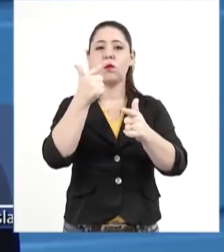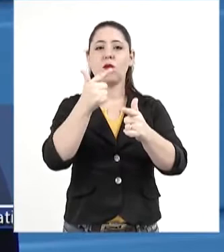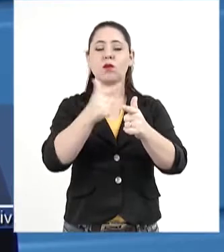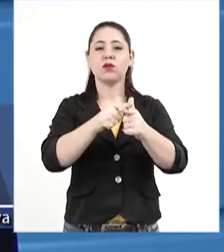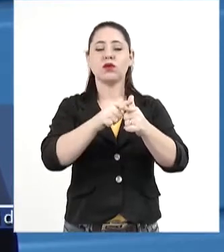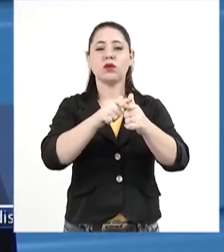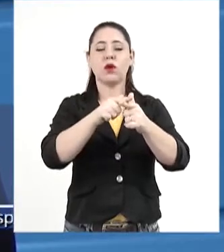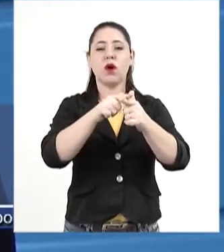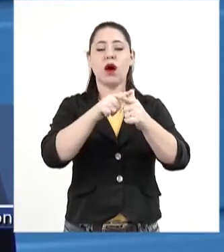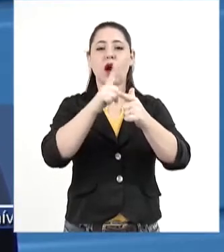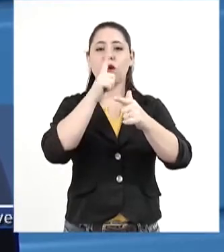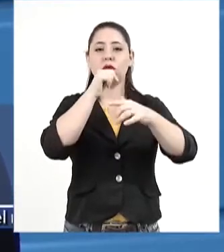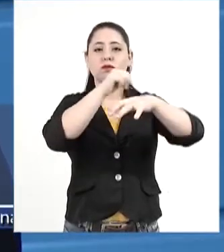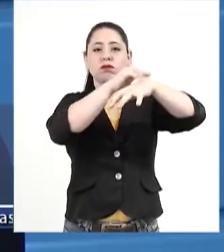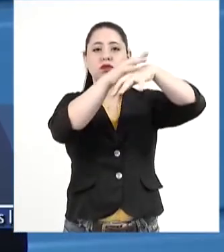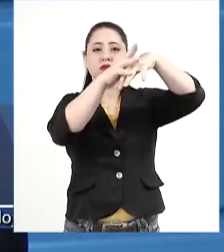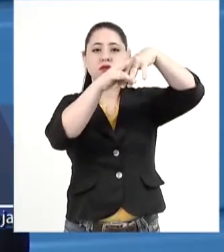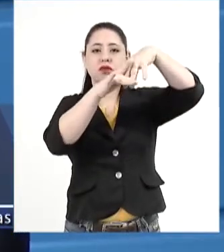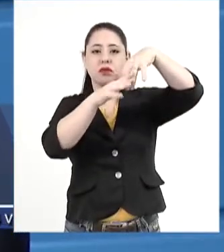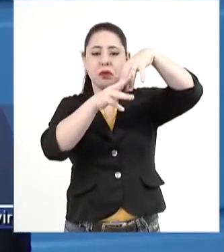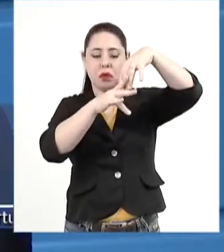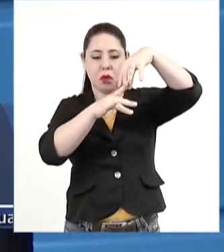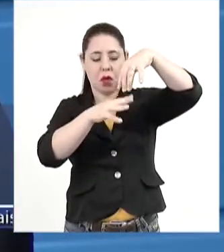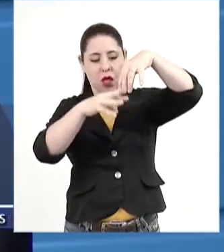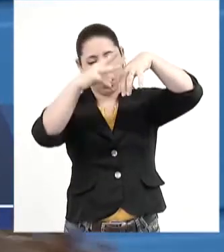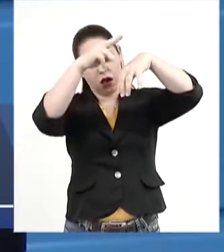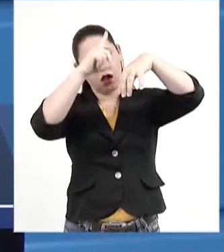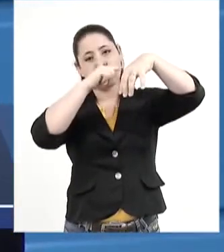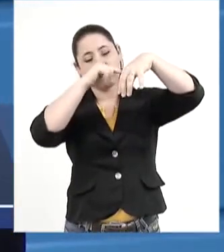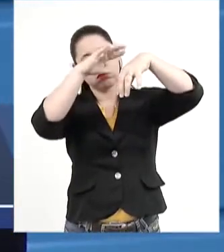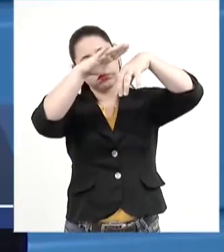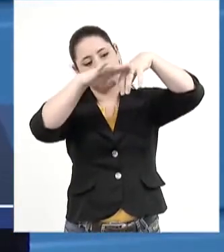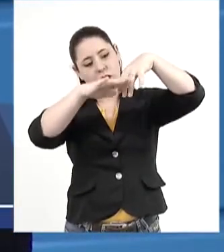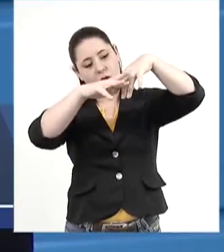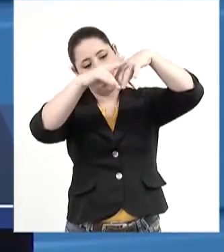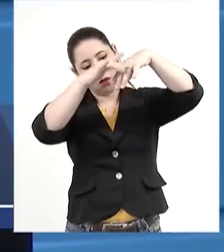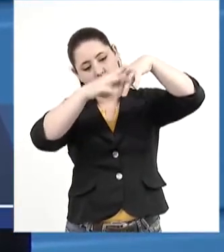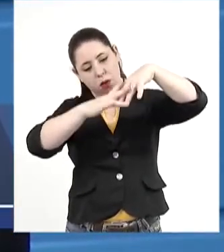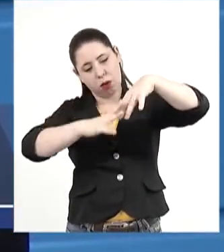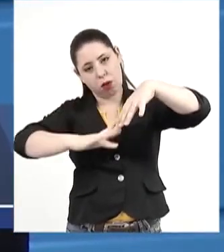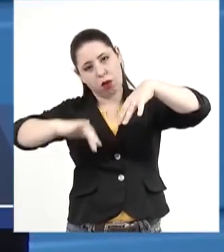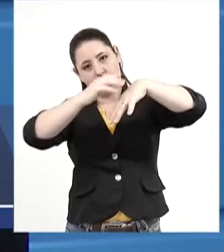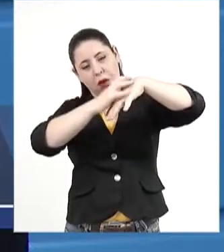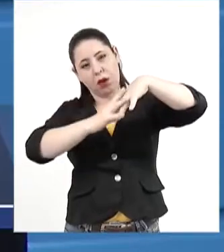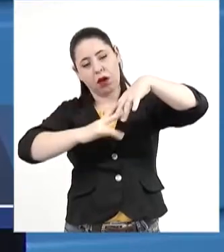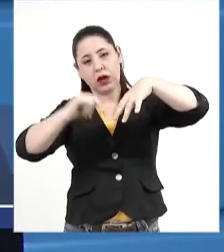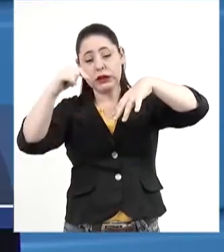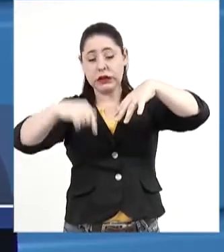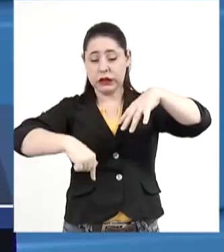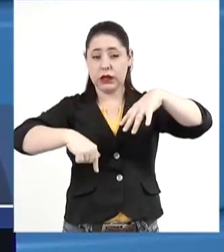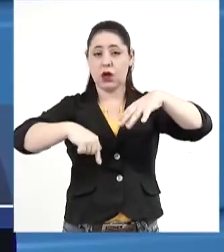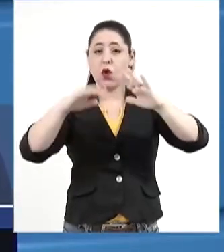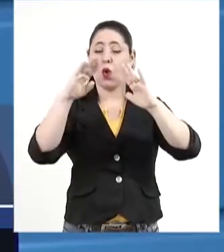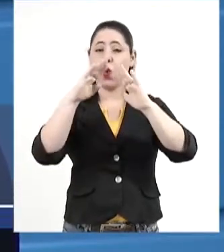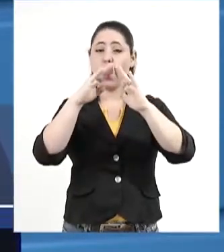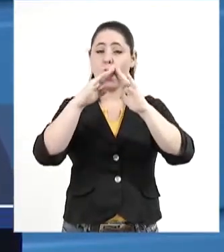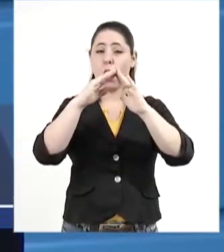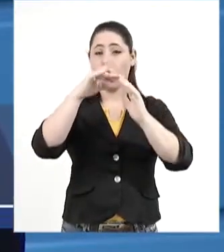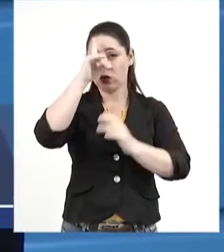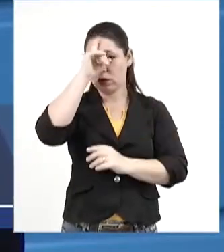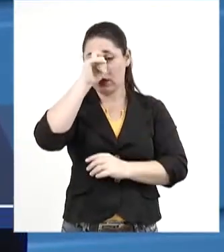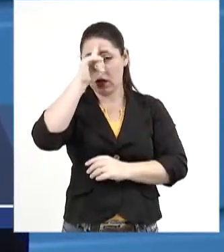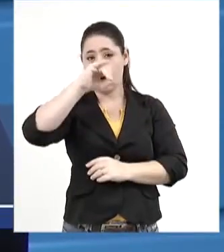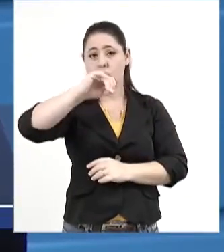desassoreamento do córrego Botas, que passa dentro do Hospital São Julião, aqui nessa capital. Então, eu faço um ofício ao nosso